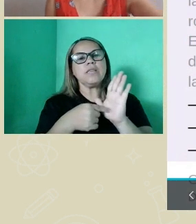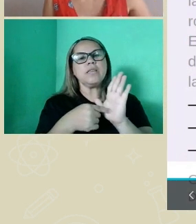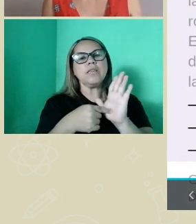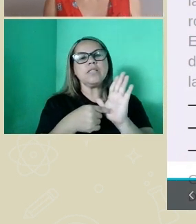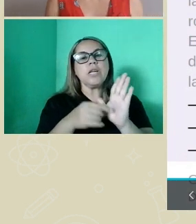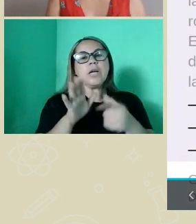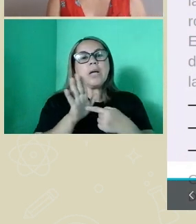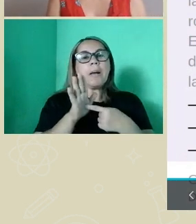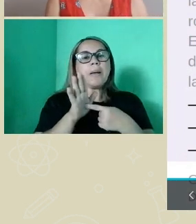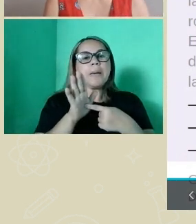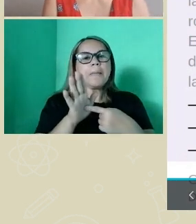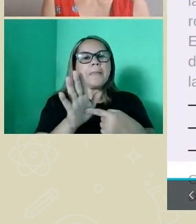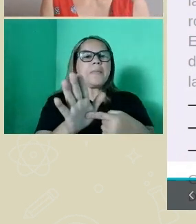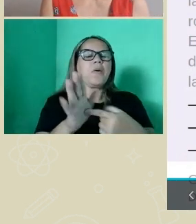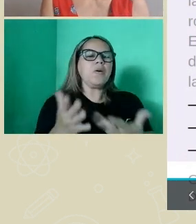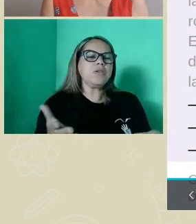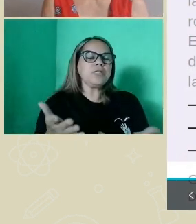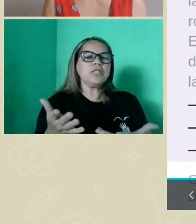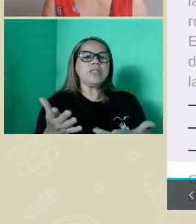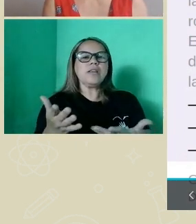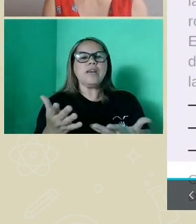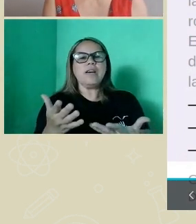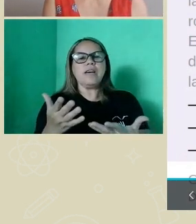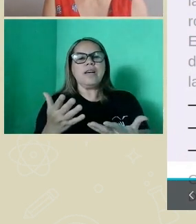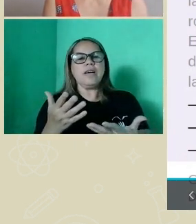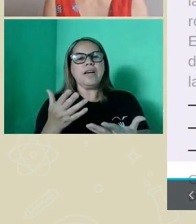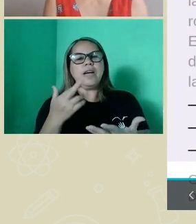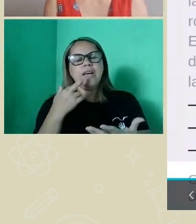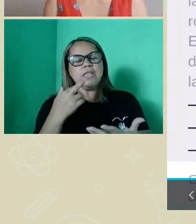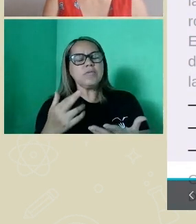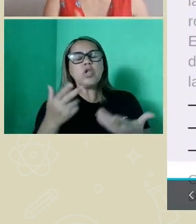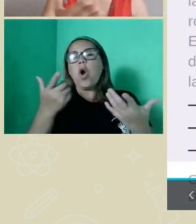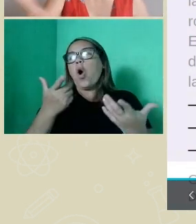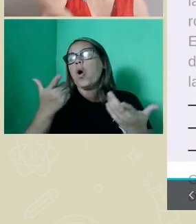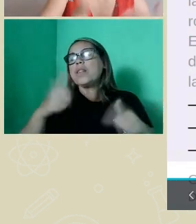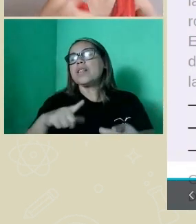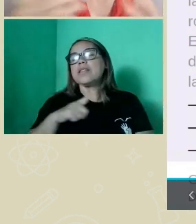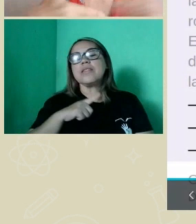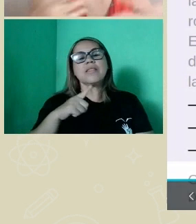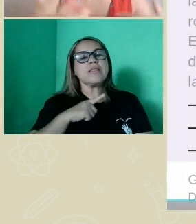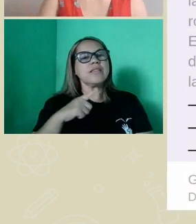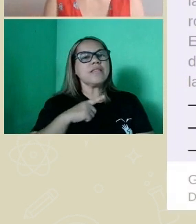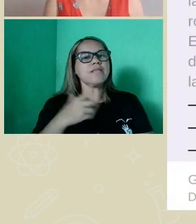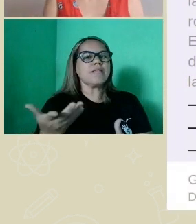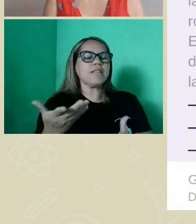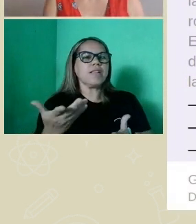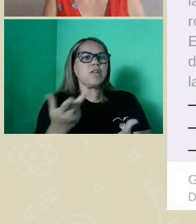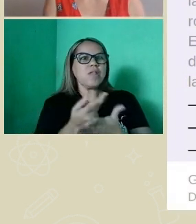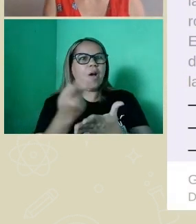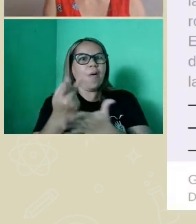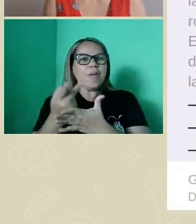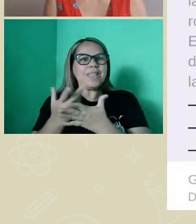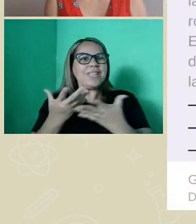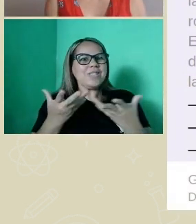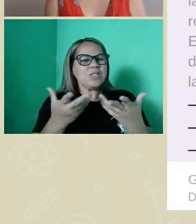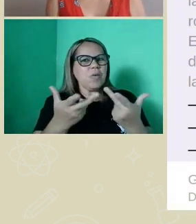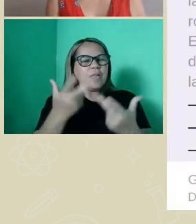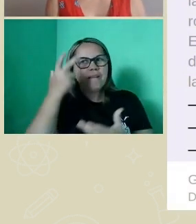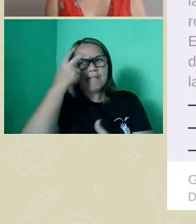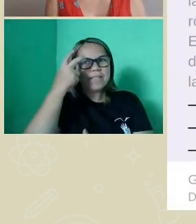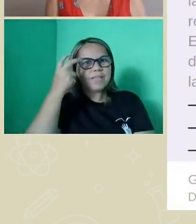revela tá onde está toda a perspicácia da menina